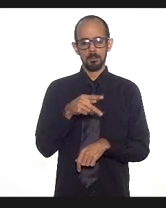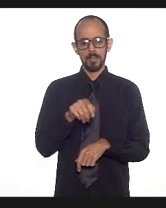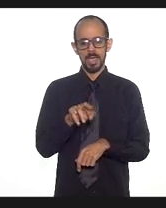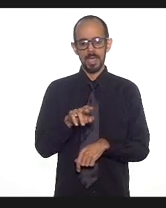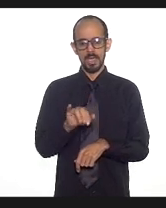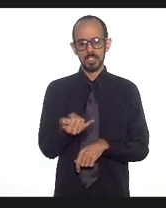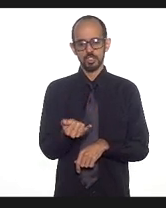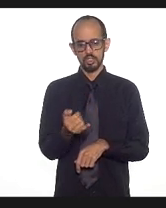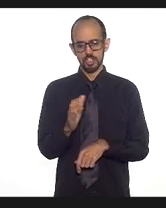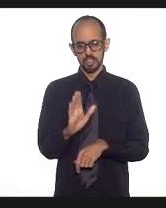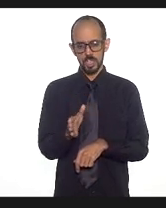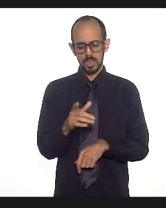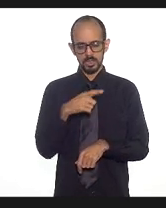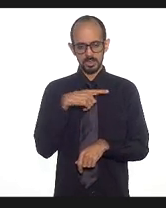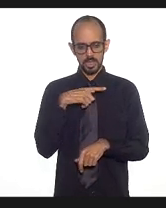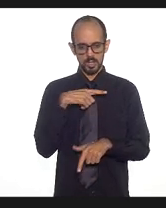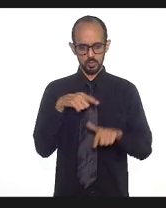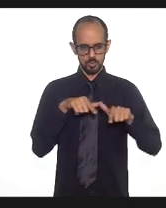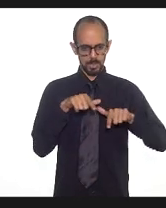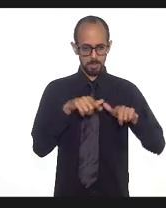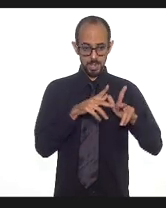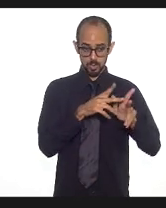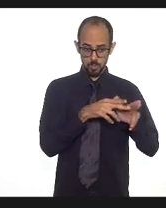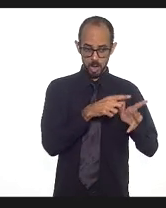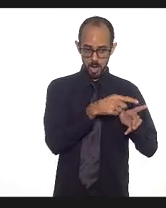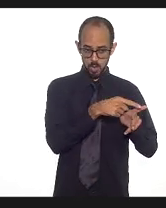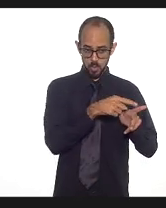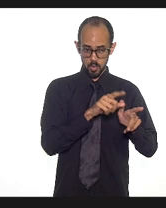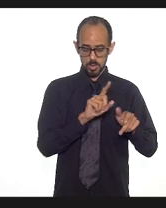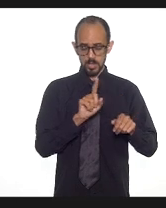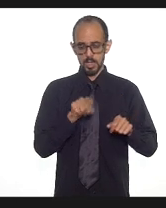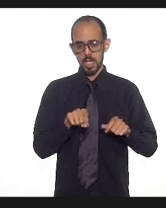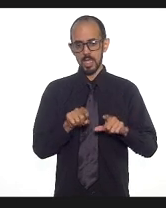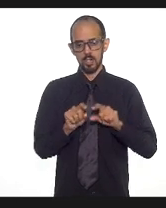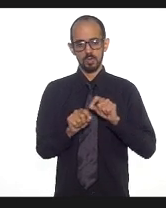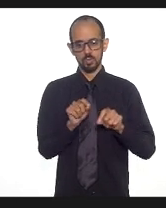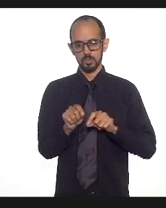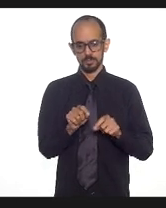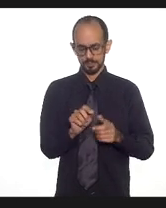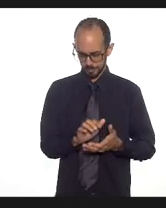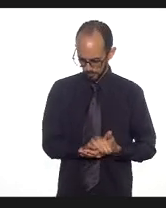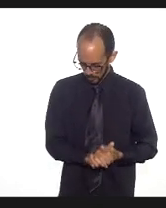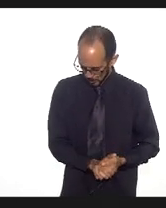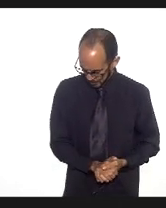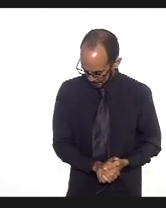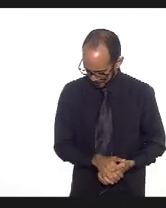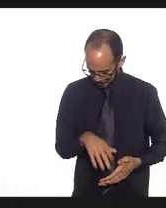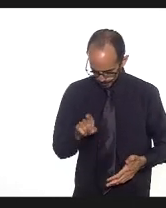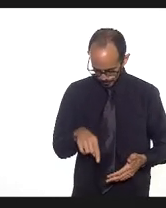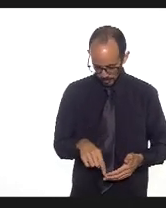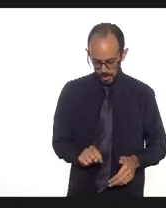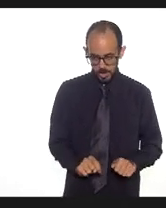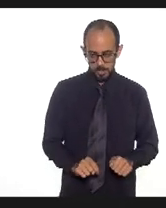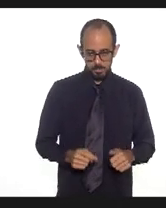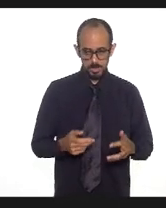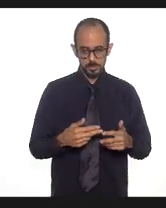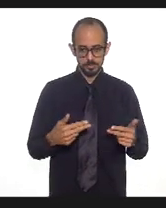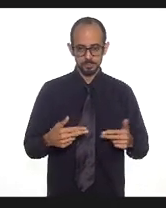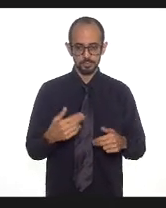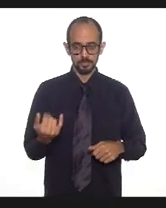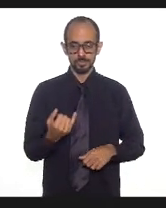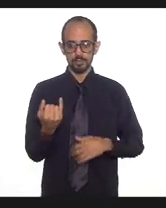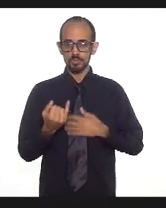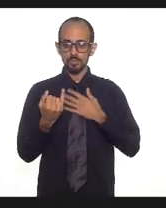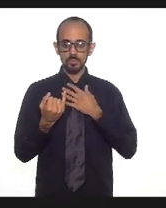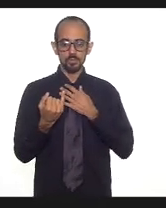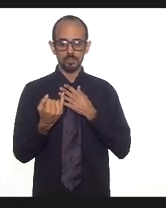forma, né? Para o ordenador de despesas, é uma, É uma situação realmente muito